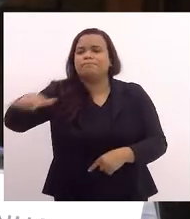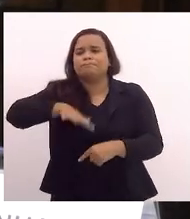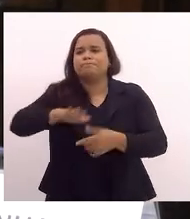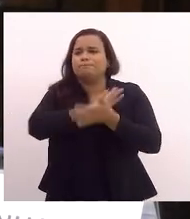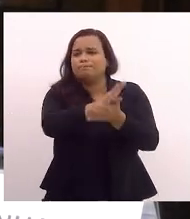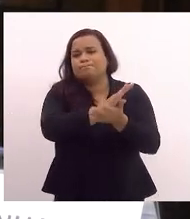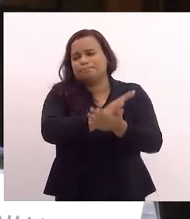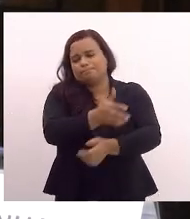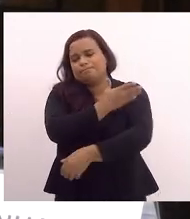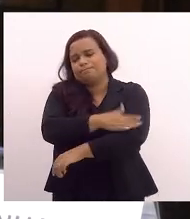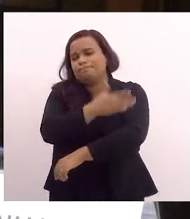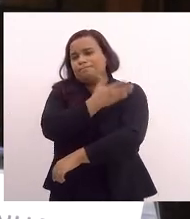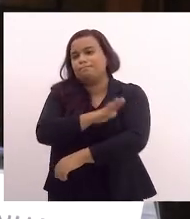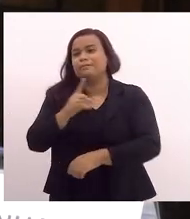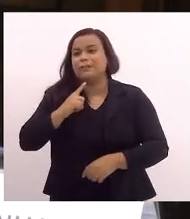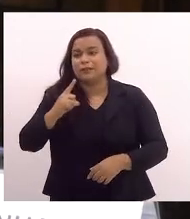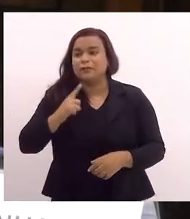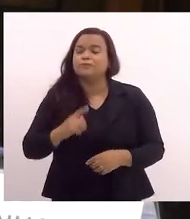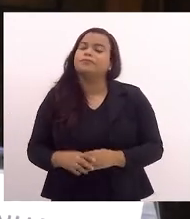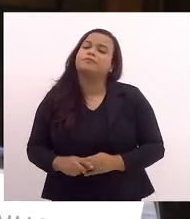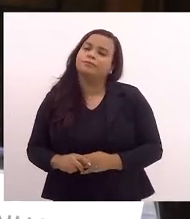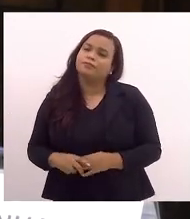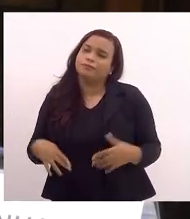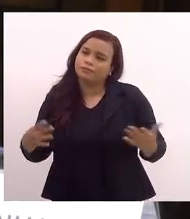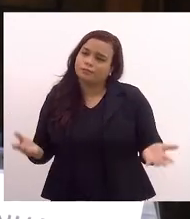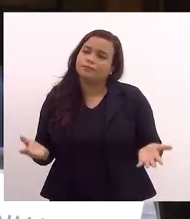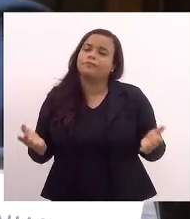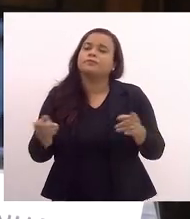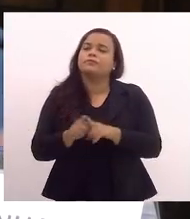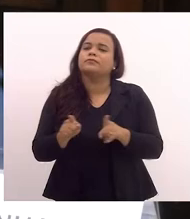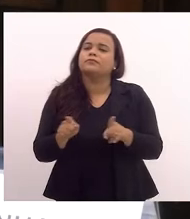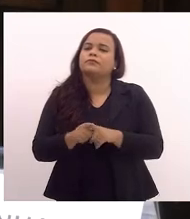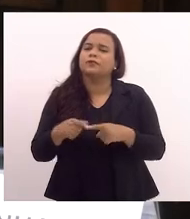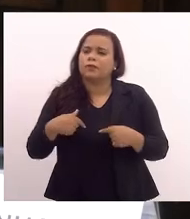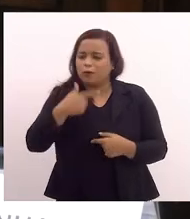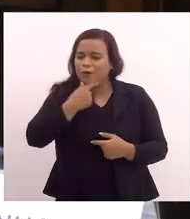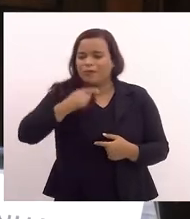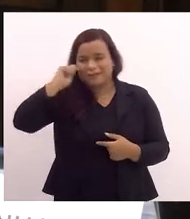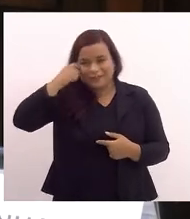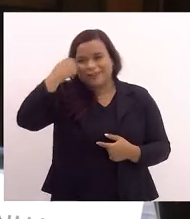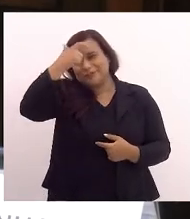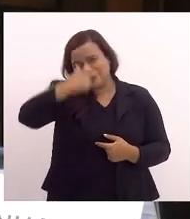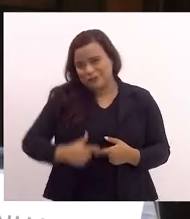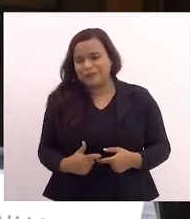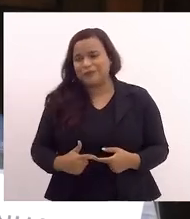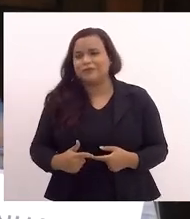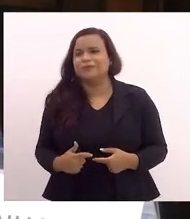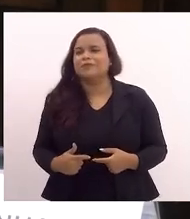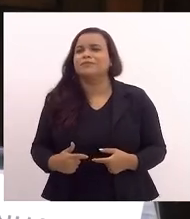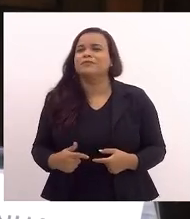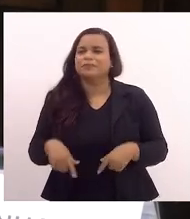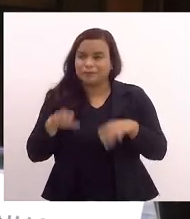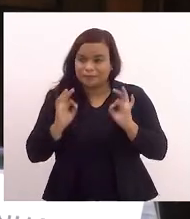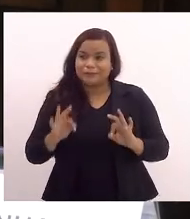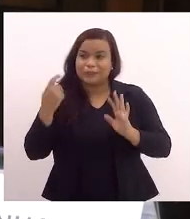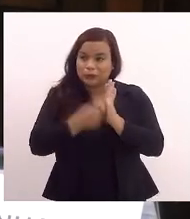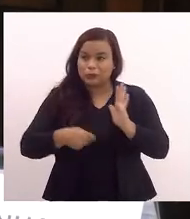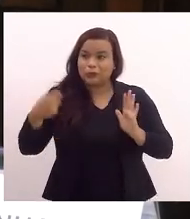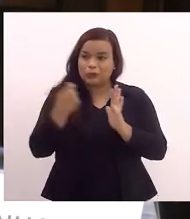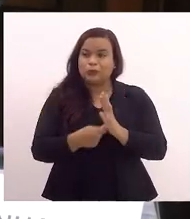de prisão. Estou aqui para reafirmar, inclusive como homem negro, nossa luta